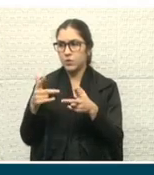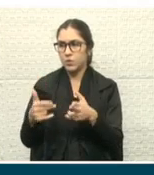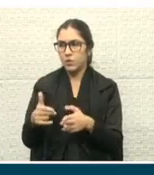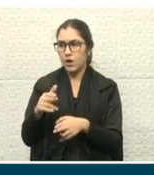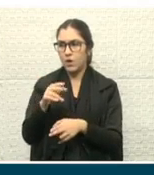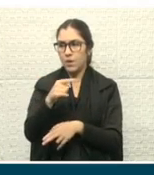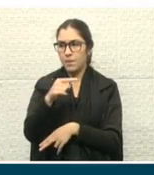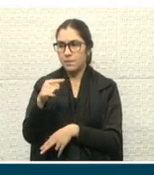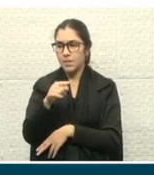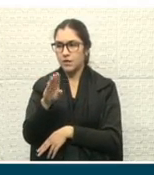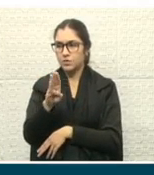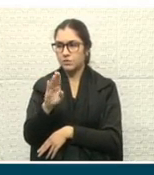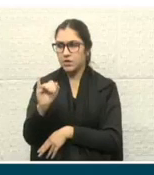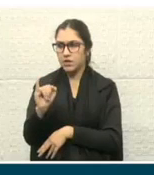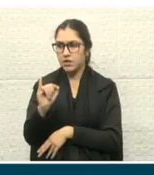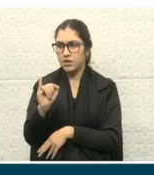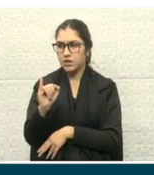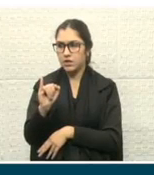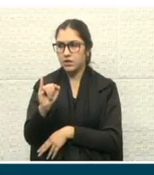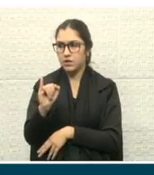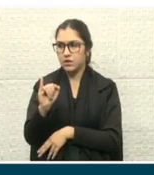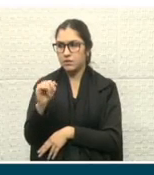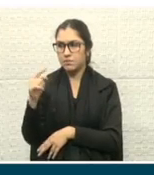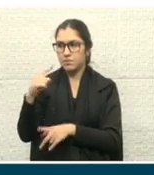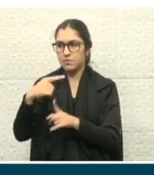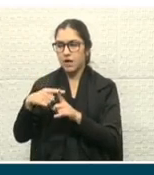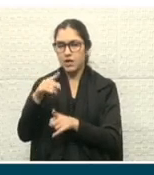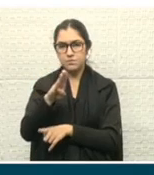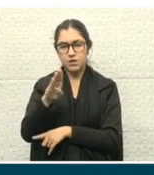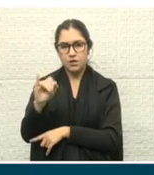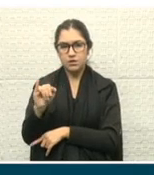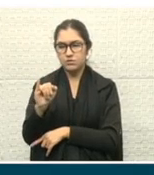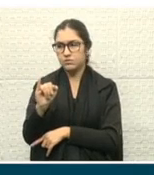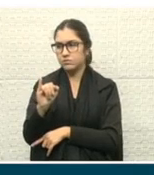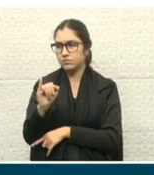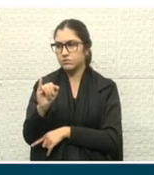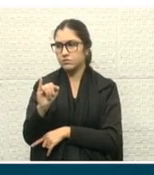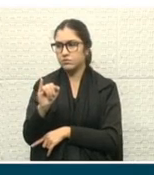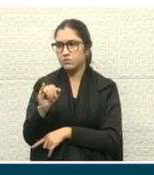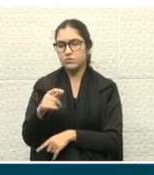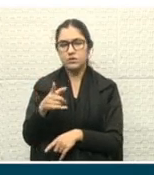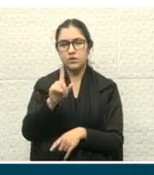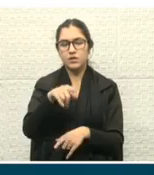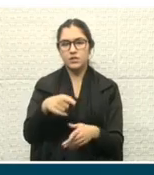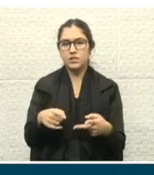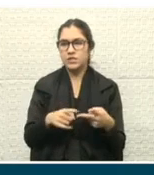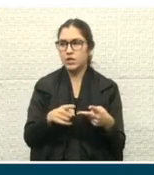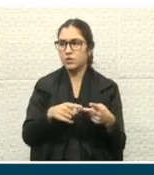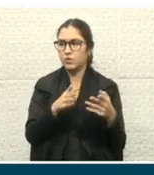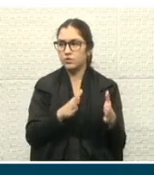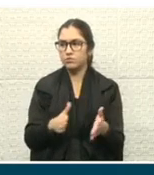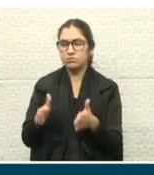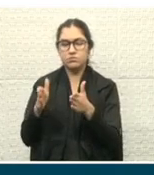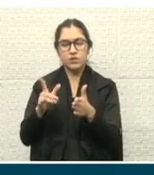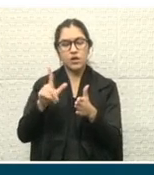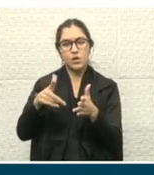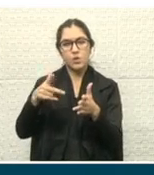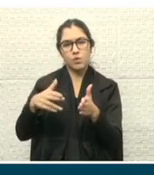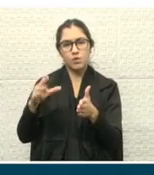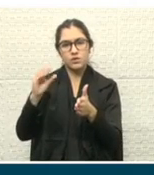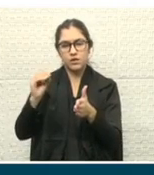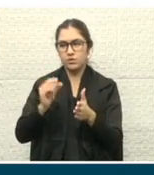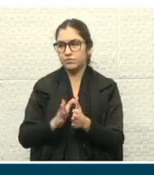igual a menos BI mais BI, e esse segundo membro é igual a